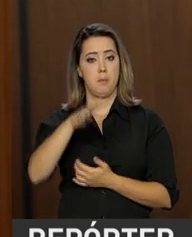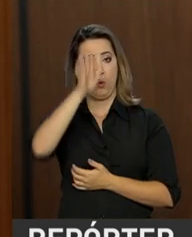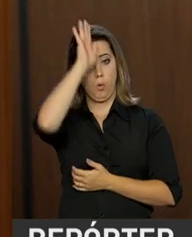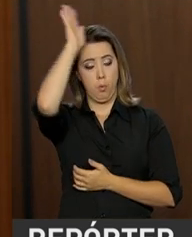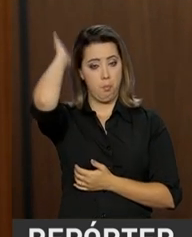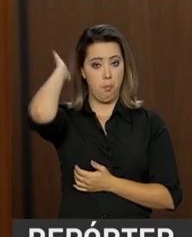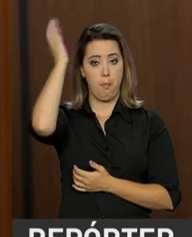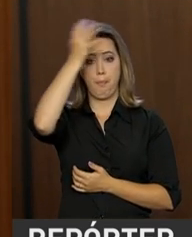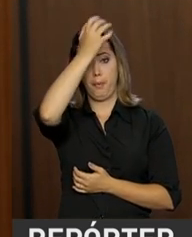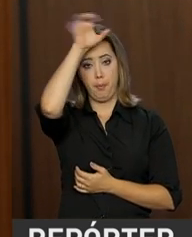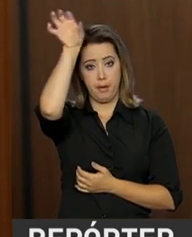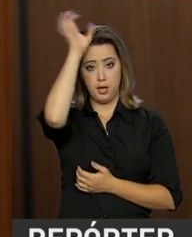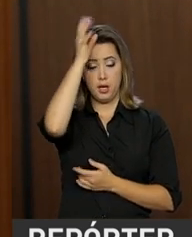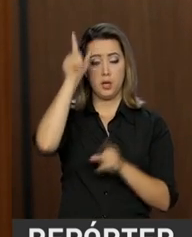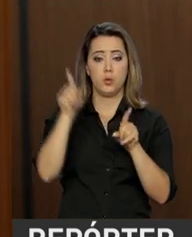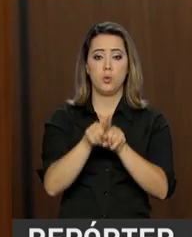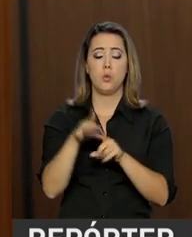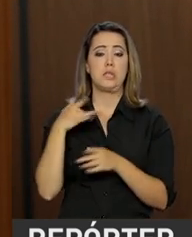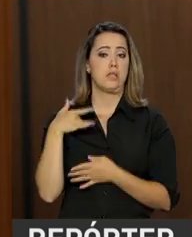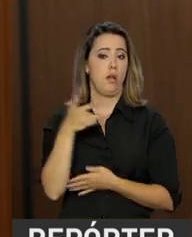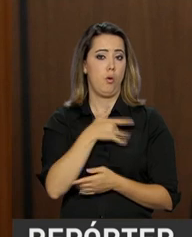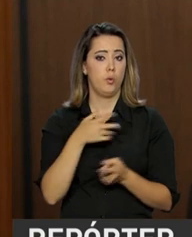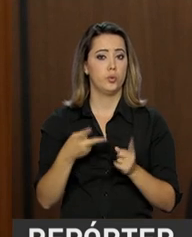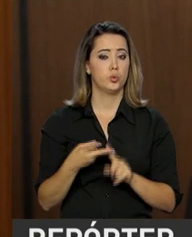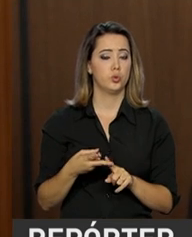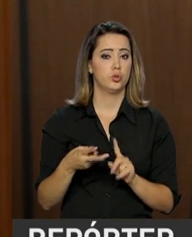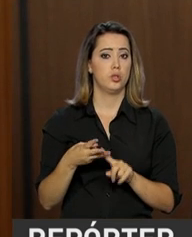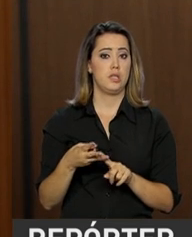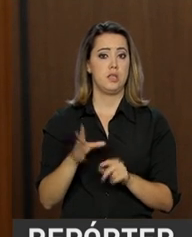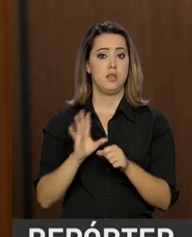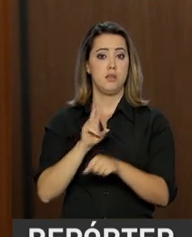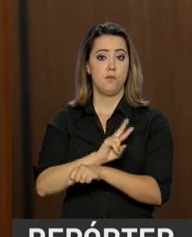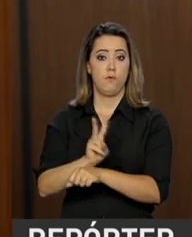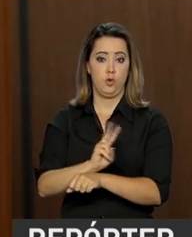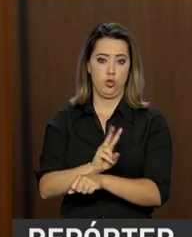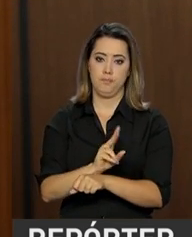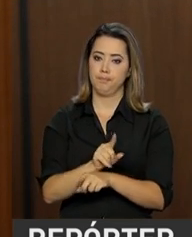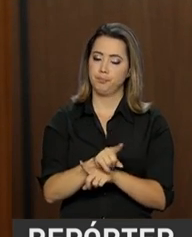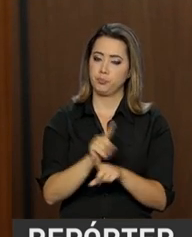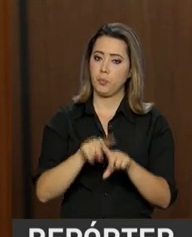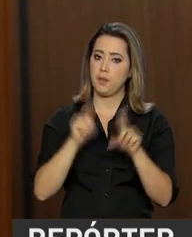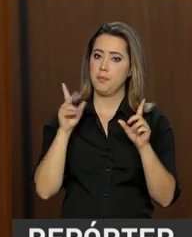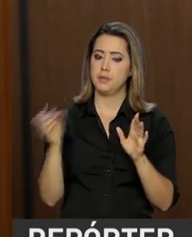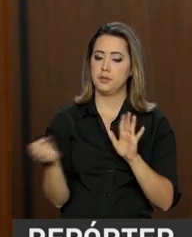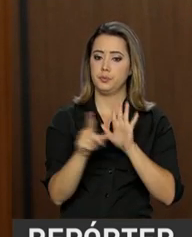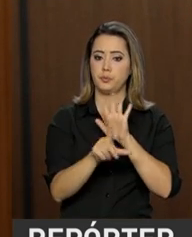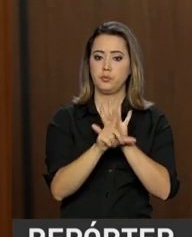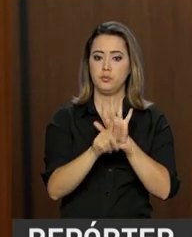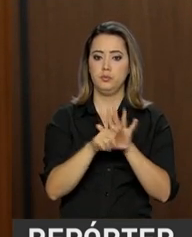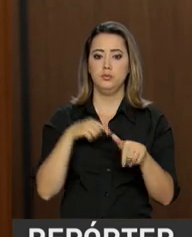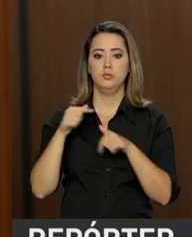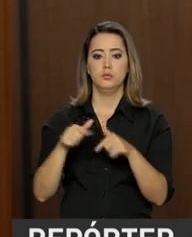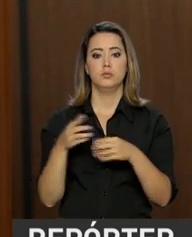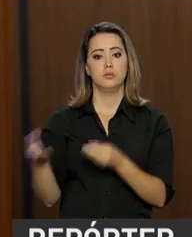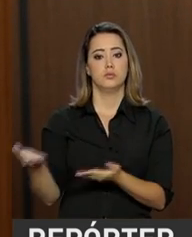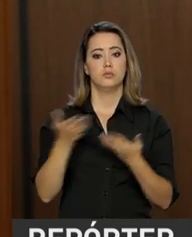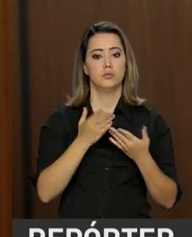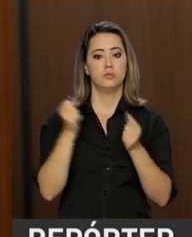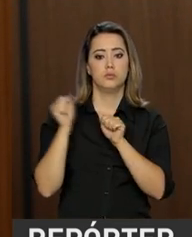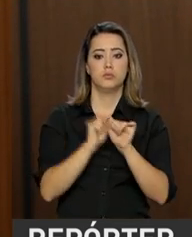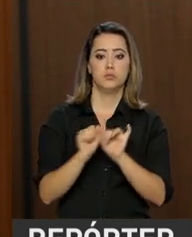civis pessoal de saúde e seguranças a nova lei trabalhista vem para poder